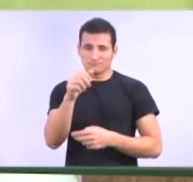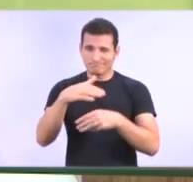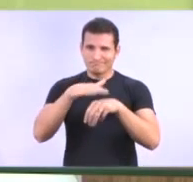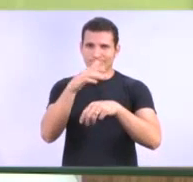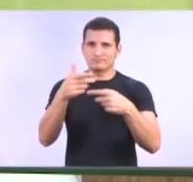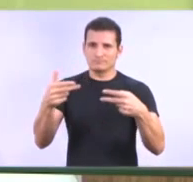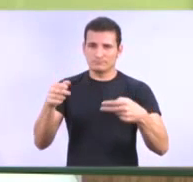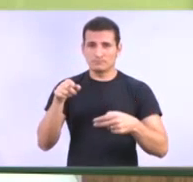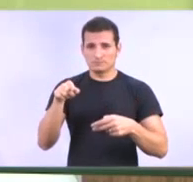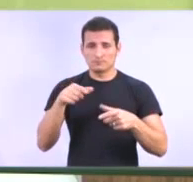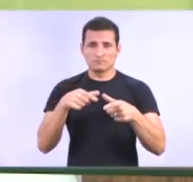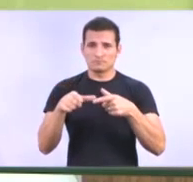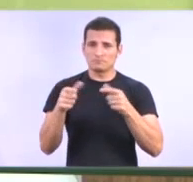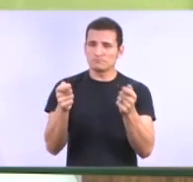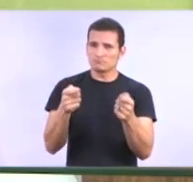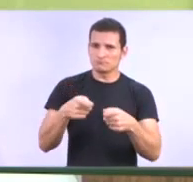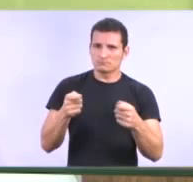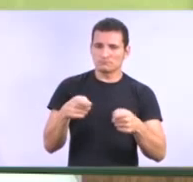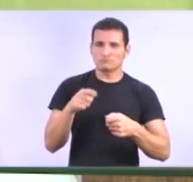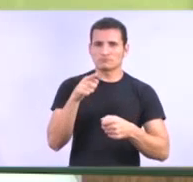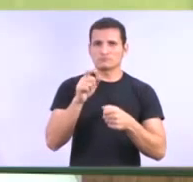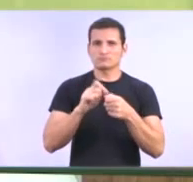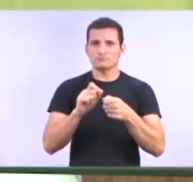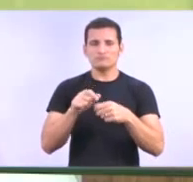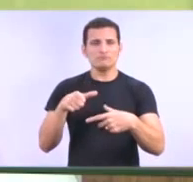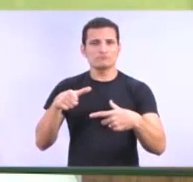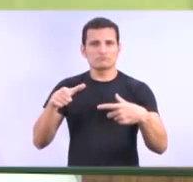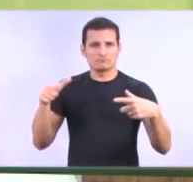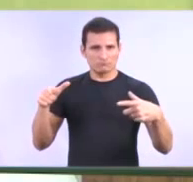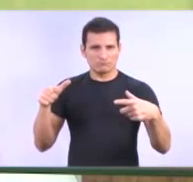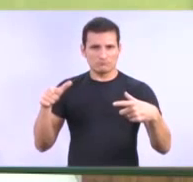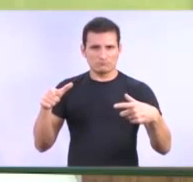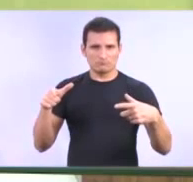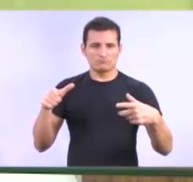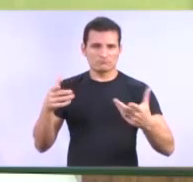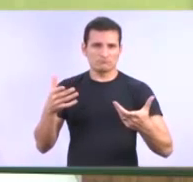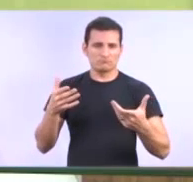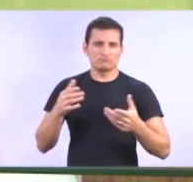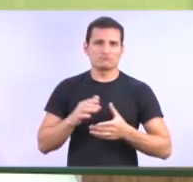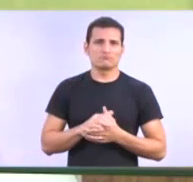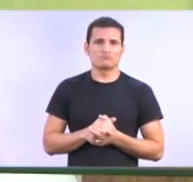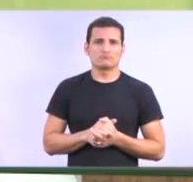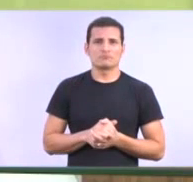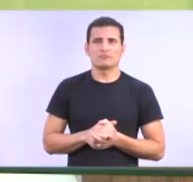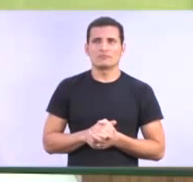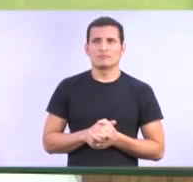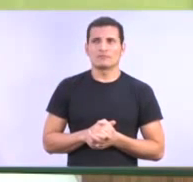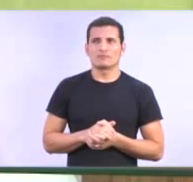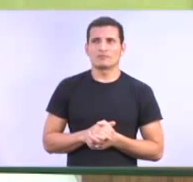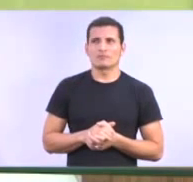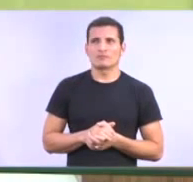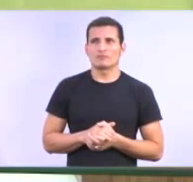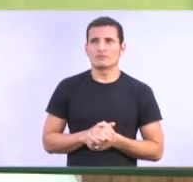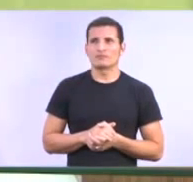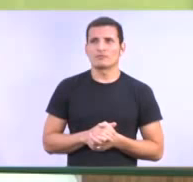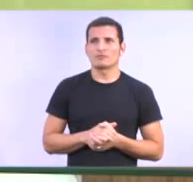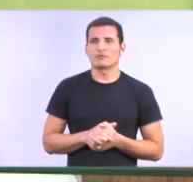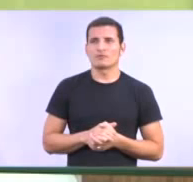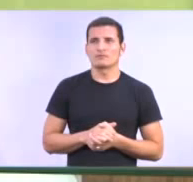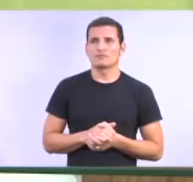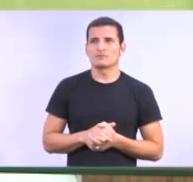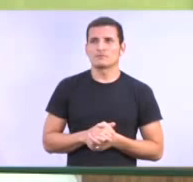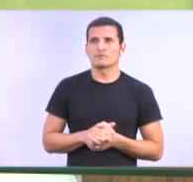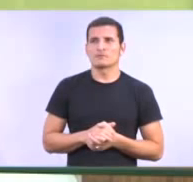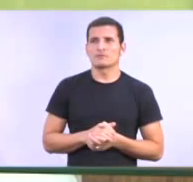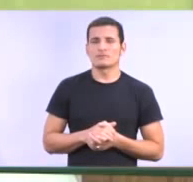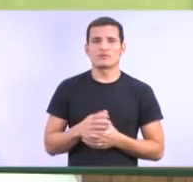estrela dá condição de você fazer um crescimento, vamos dizer, racional da rede. Né? Isso colocando